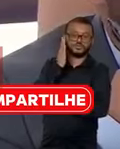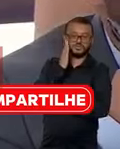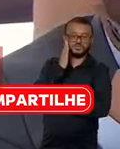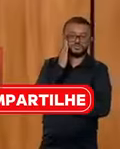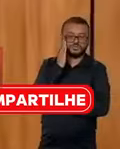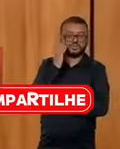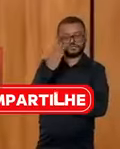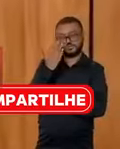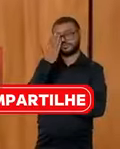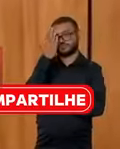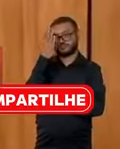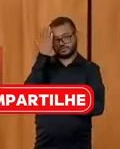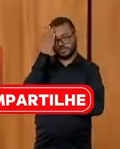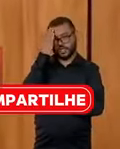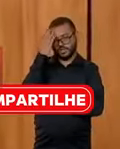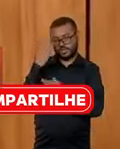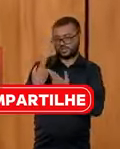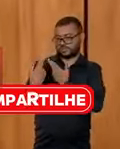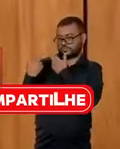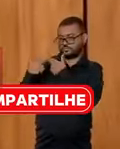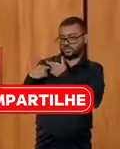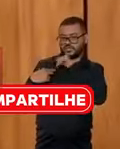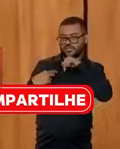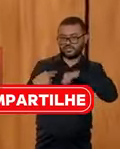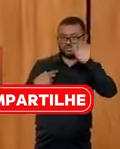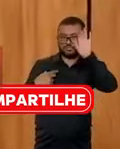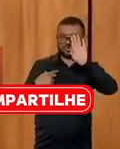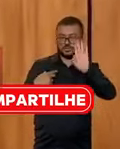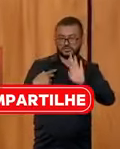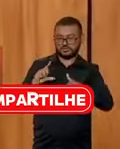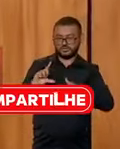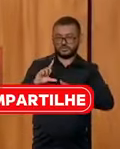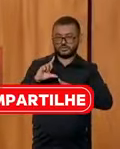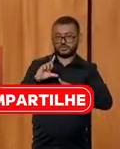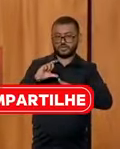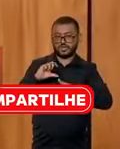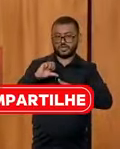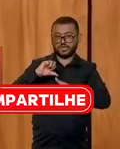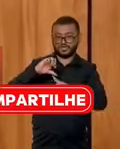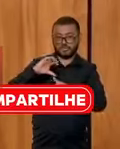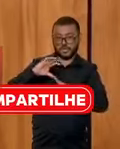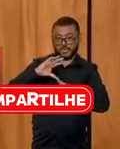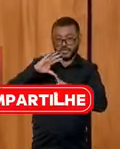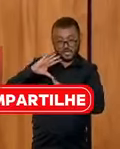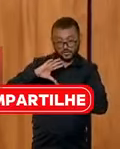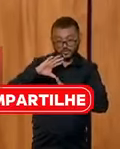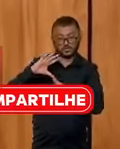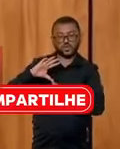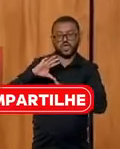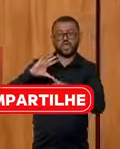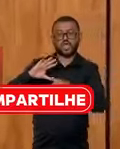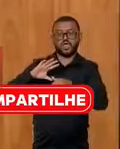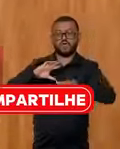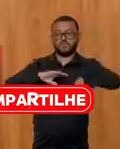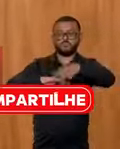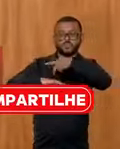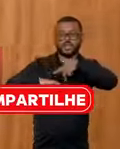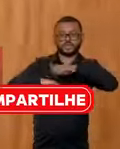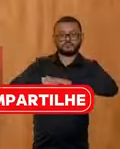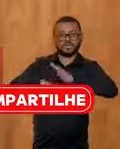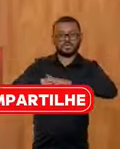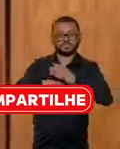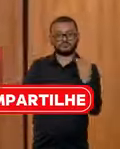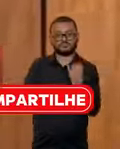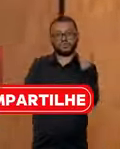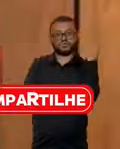da responsabilidade que o Brasil tem na América do Sul, por ser o país mais importante da